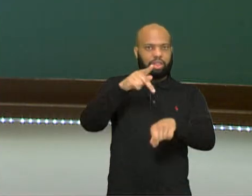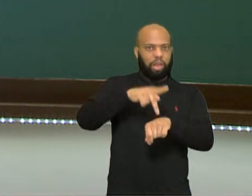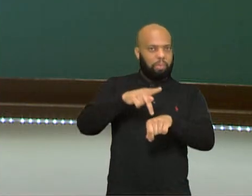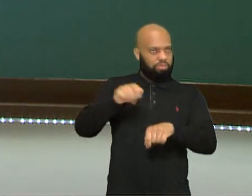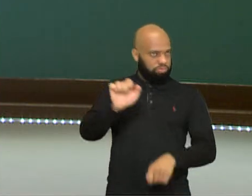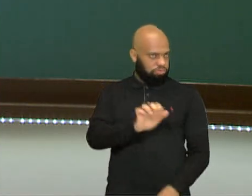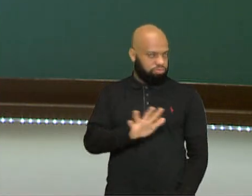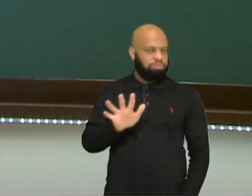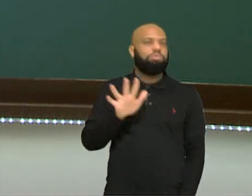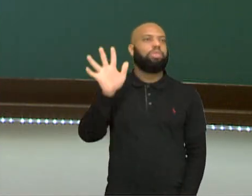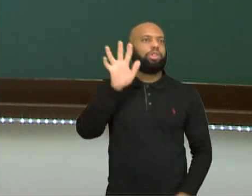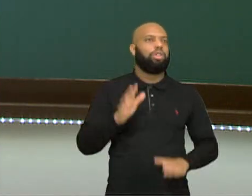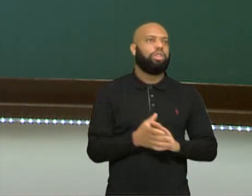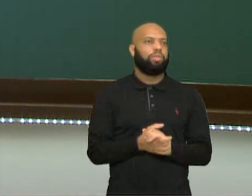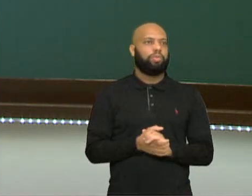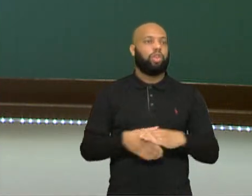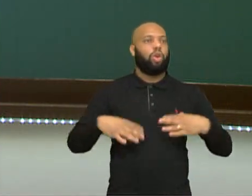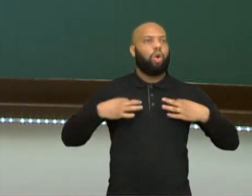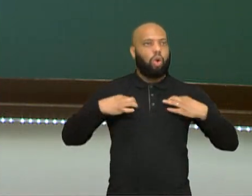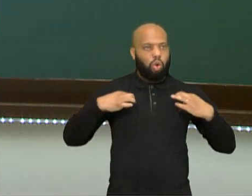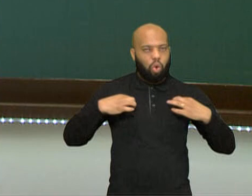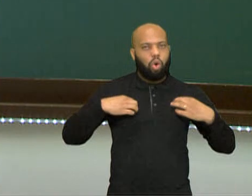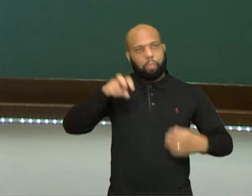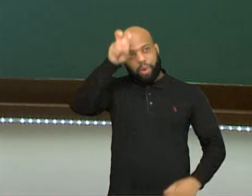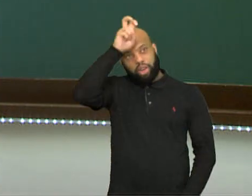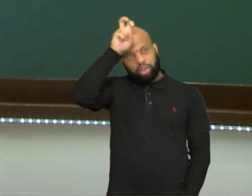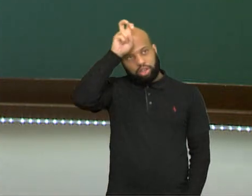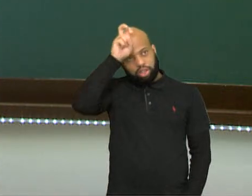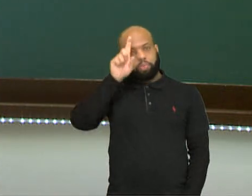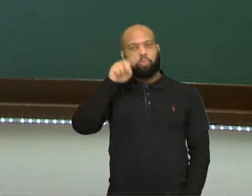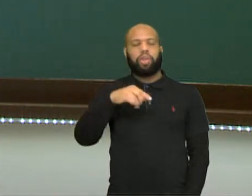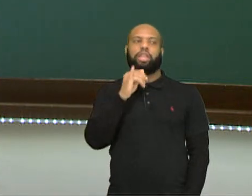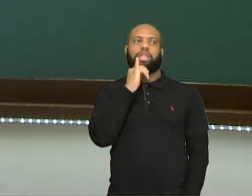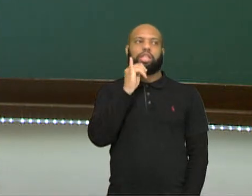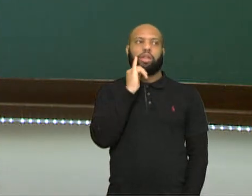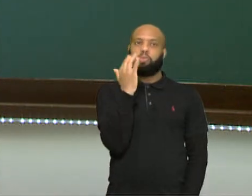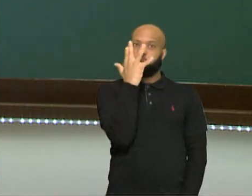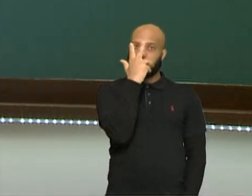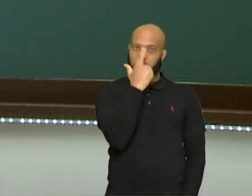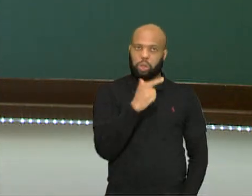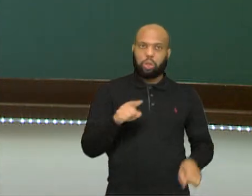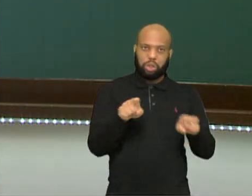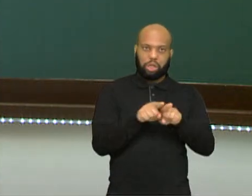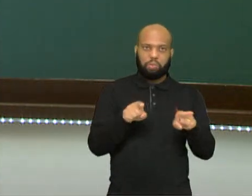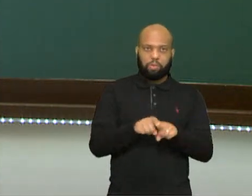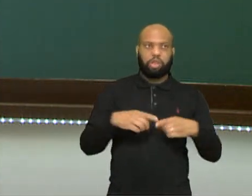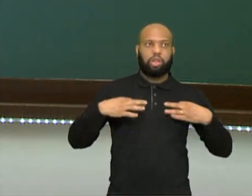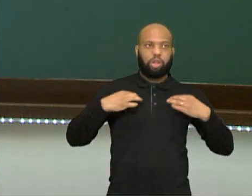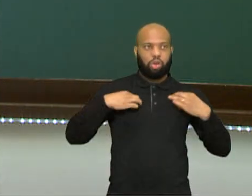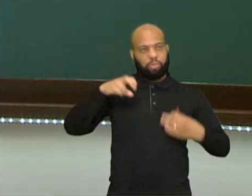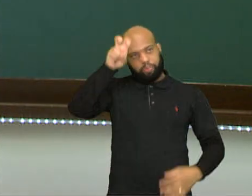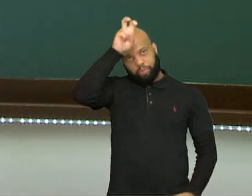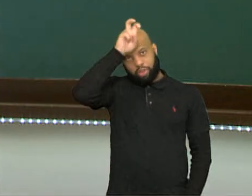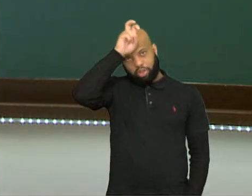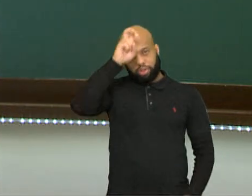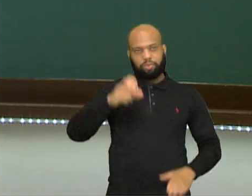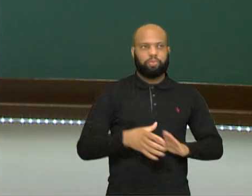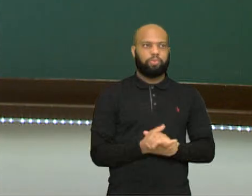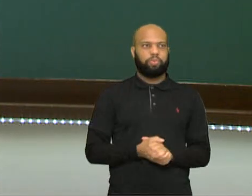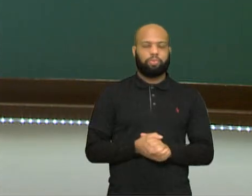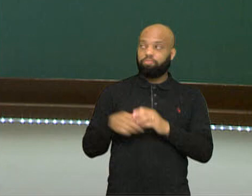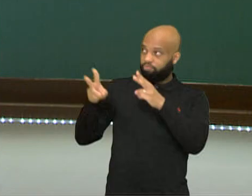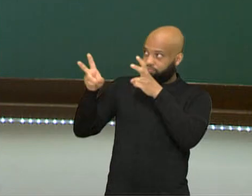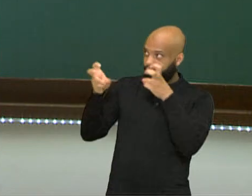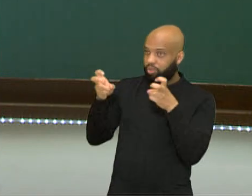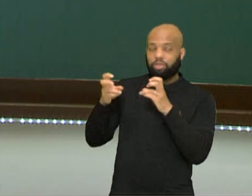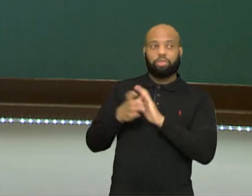também. Então, figurinos aqui egípcios, né? Então, um exemplo dessa beleza dos figurinos egípcios. Então